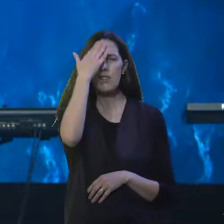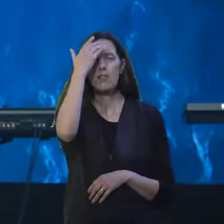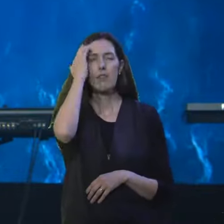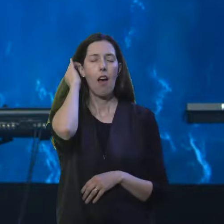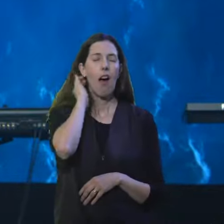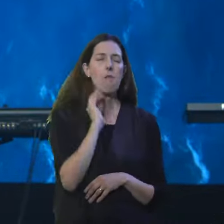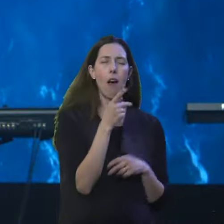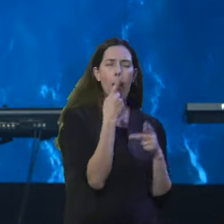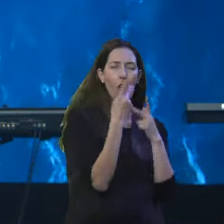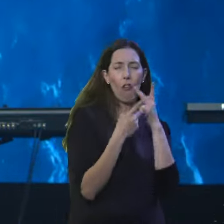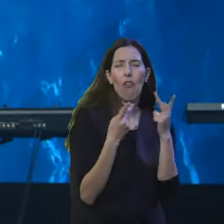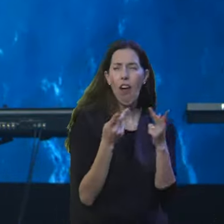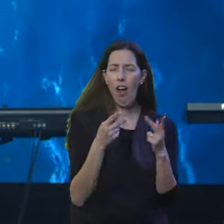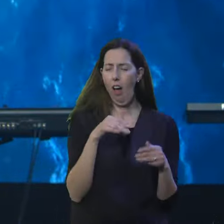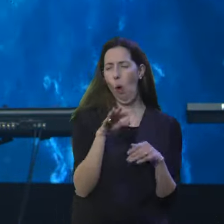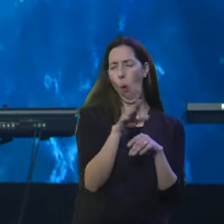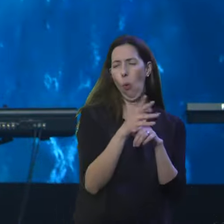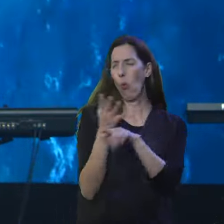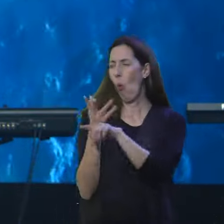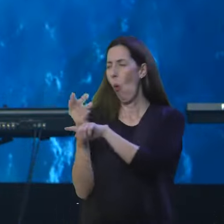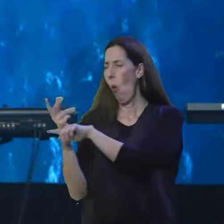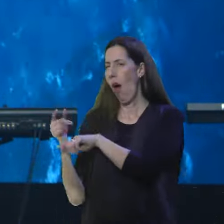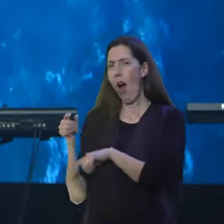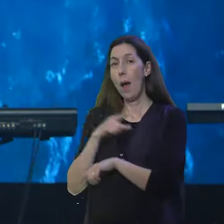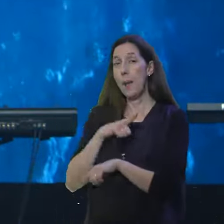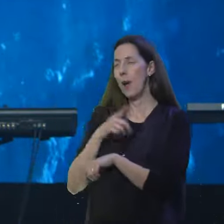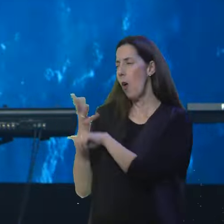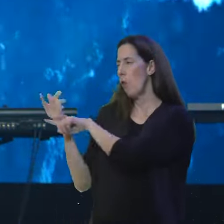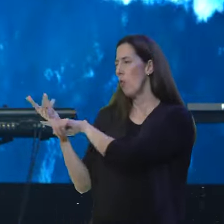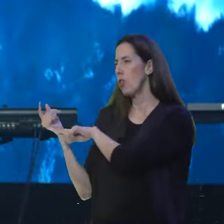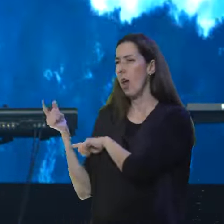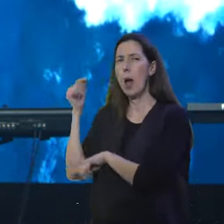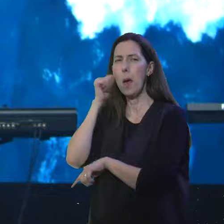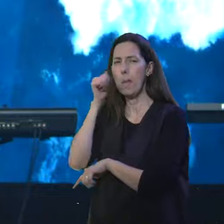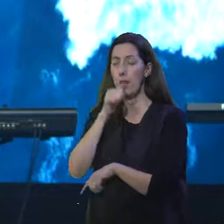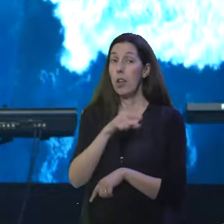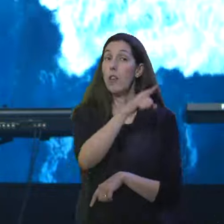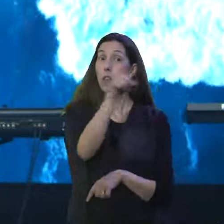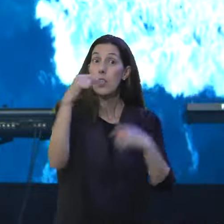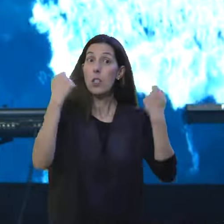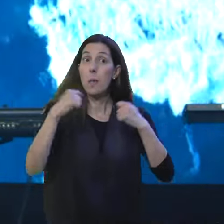usa ela para falar de Jesus e não para sair encantando as meninas e acabar com o coração delas.